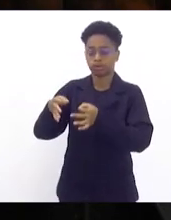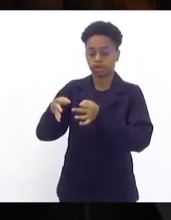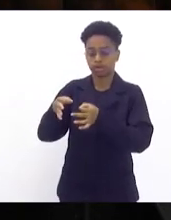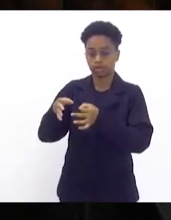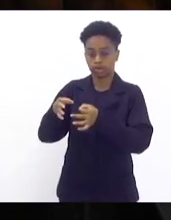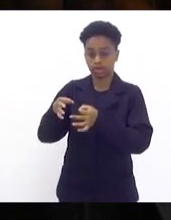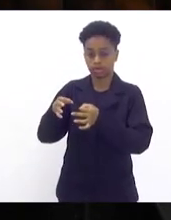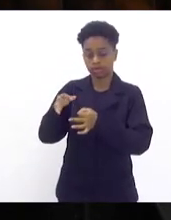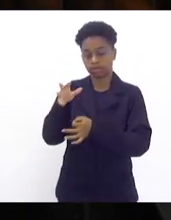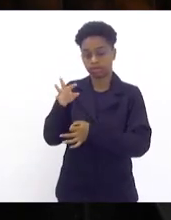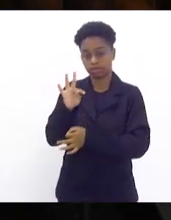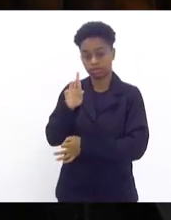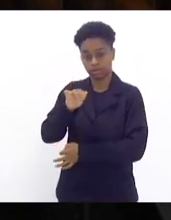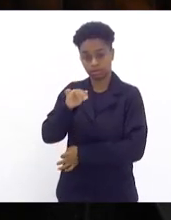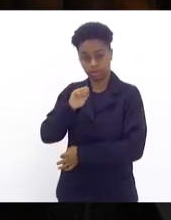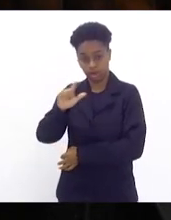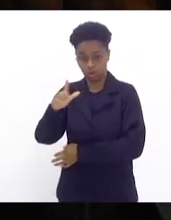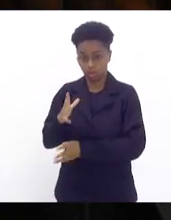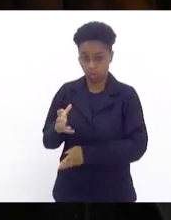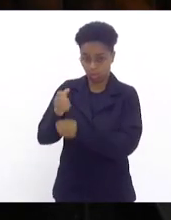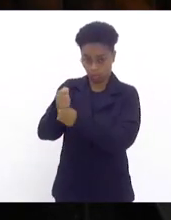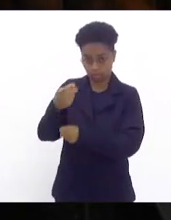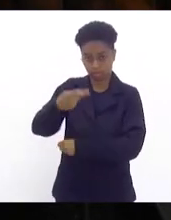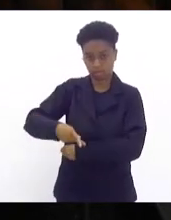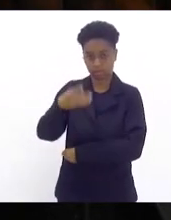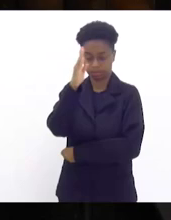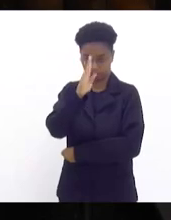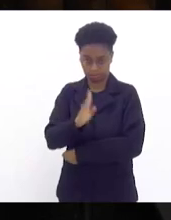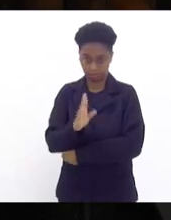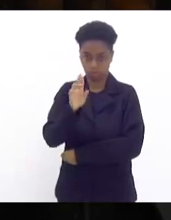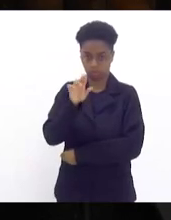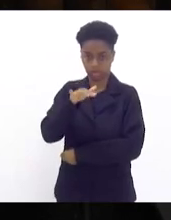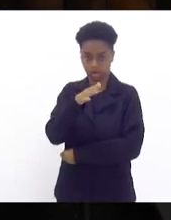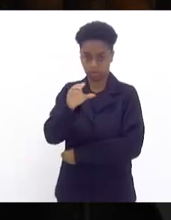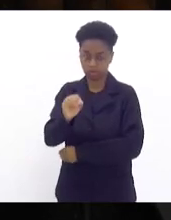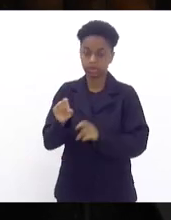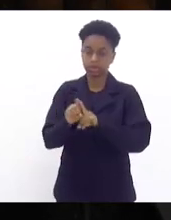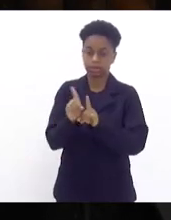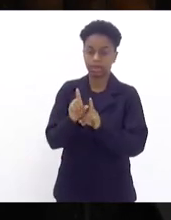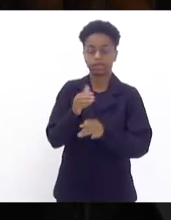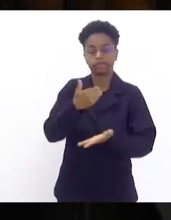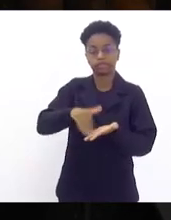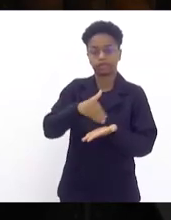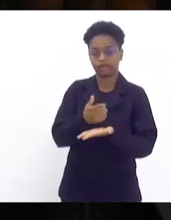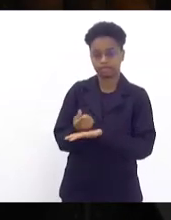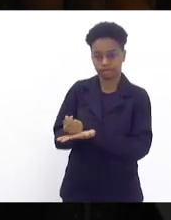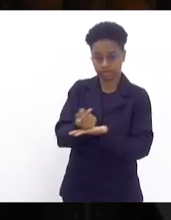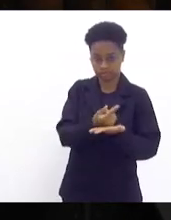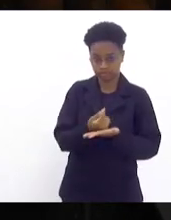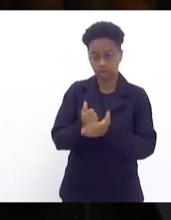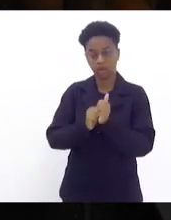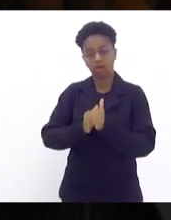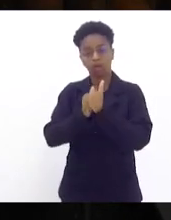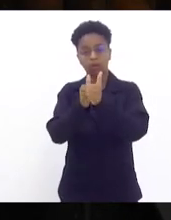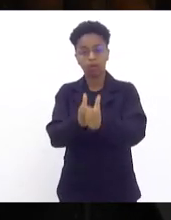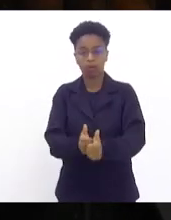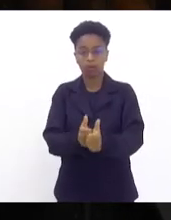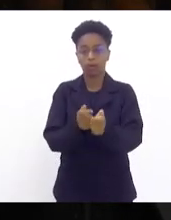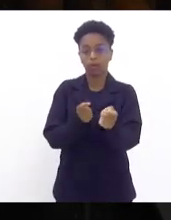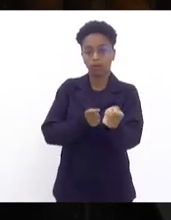e um representante do estado da secretaria de fazenda acompanham